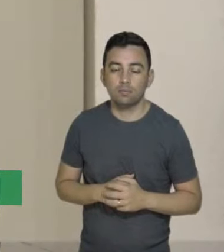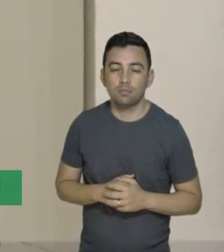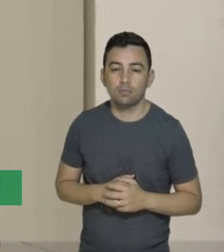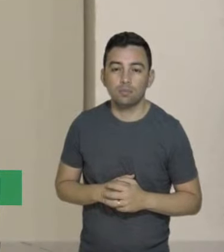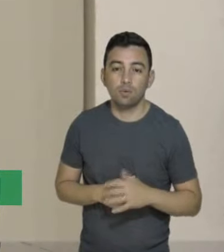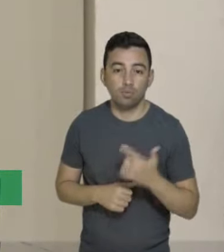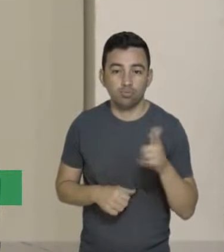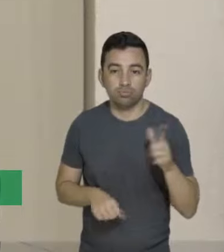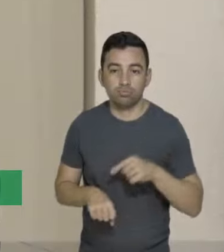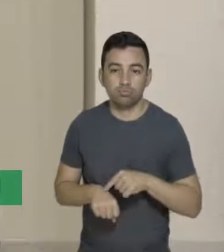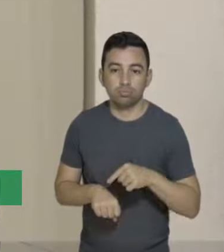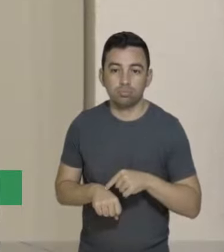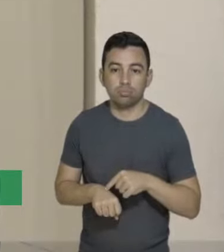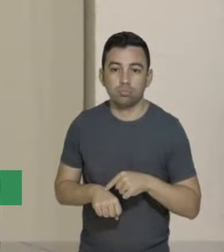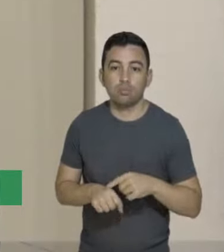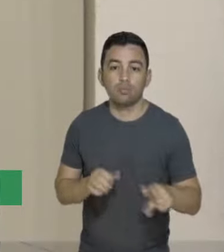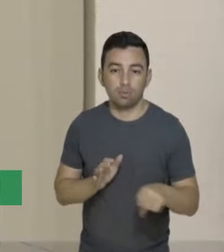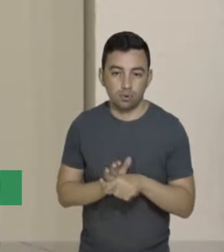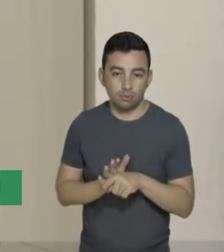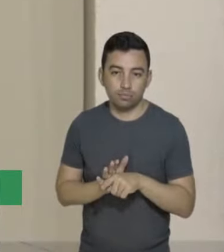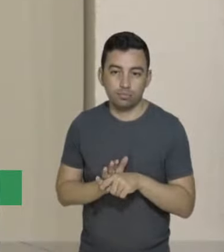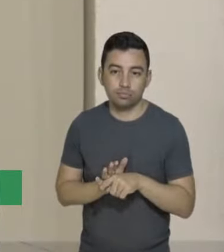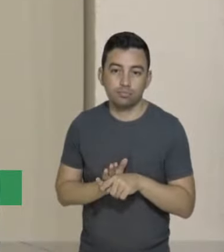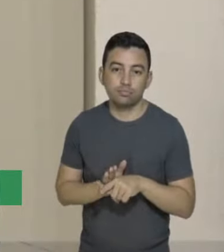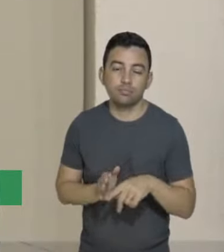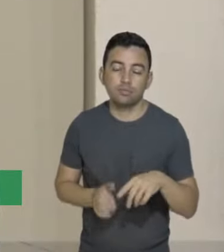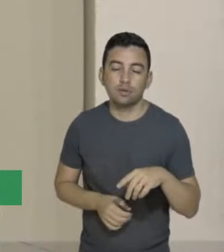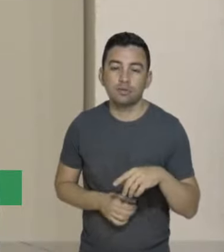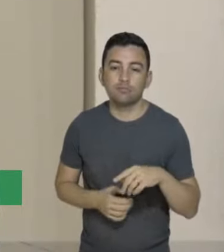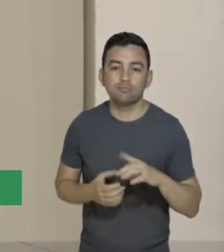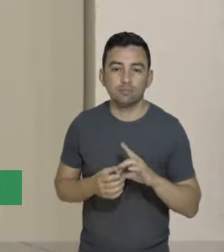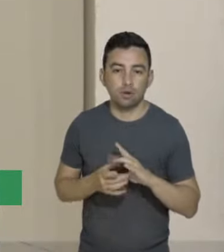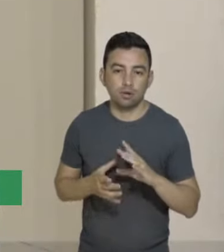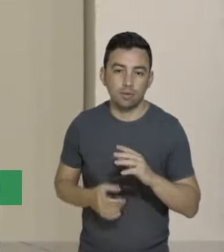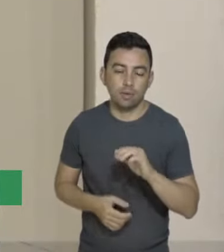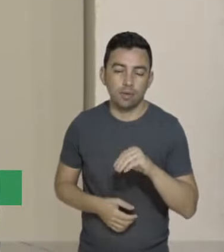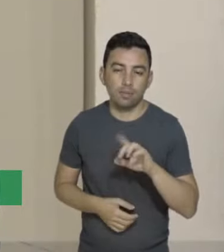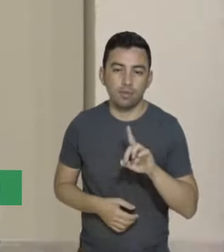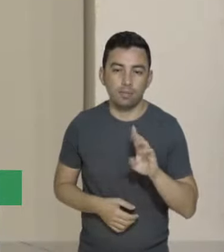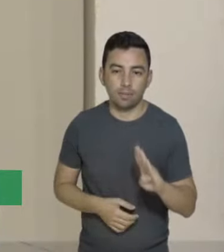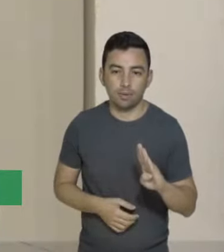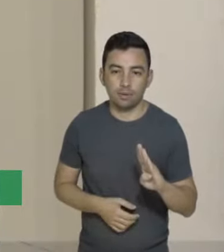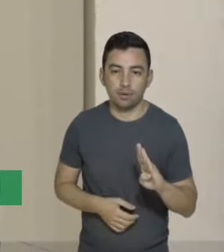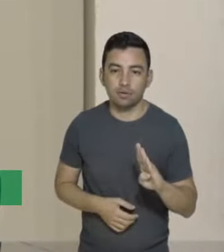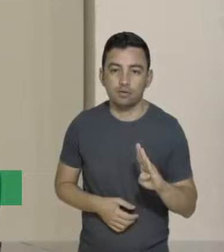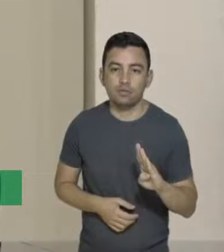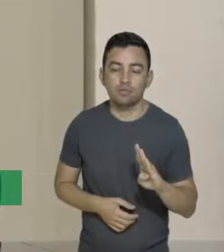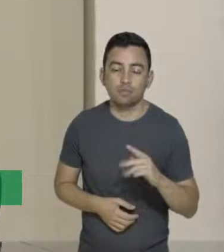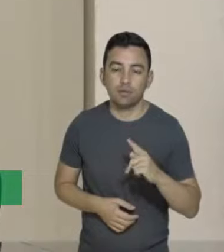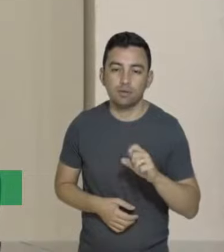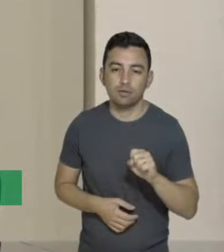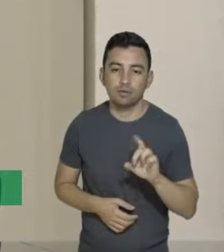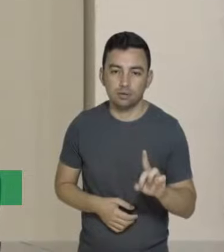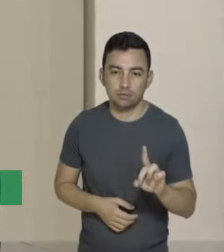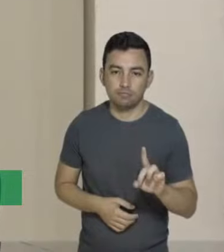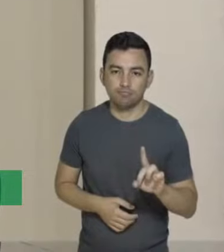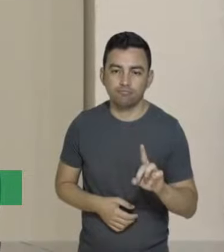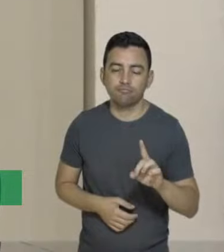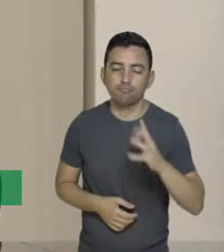Próximo horário pertence ao Bloco Social Democrático, MDB, PSD, com a palavra